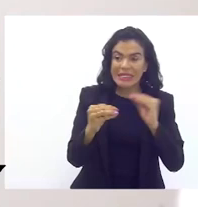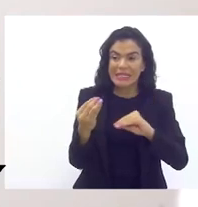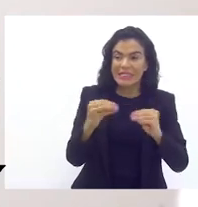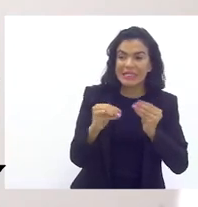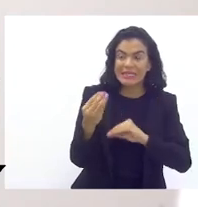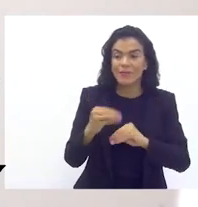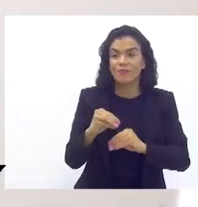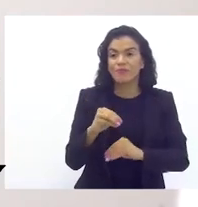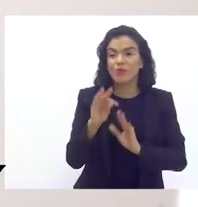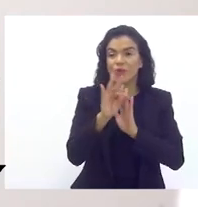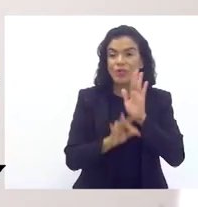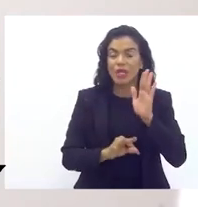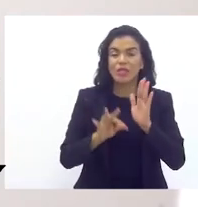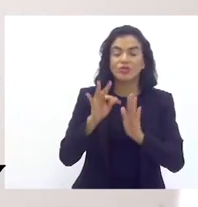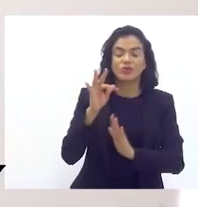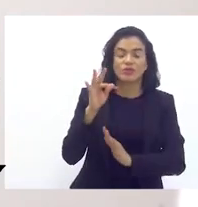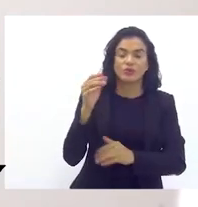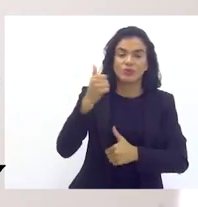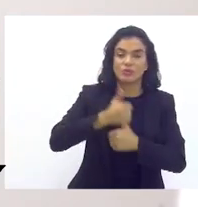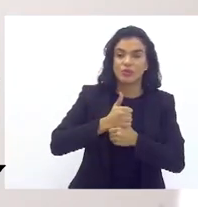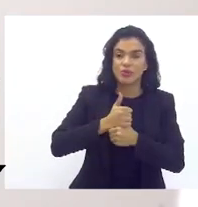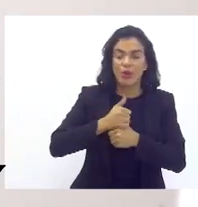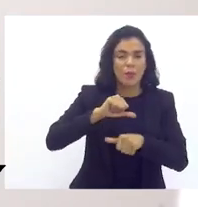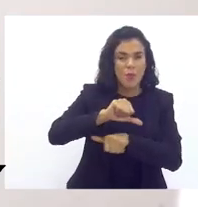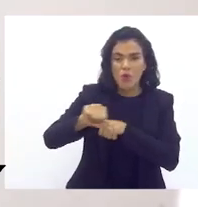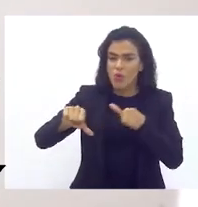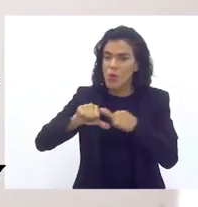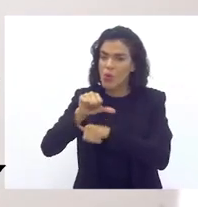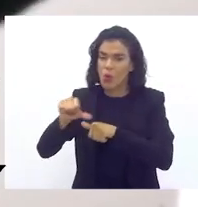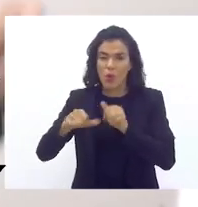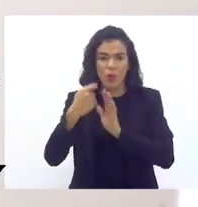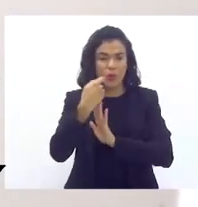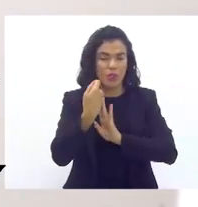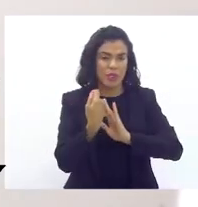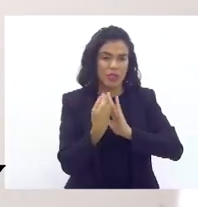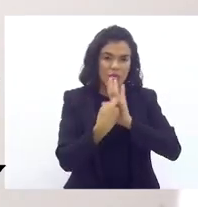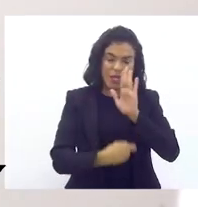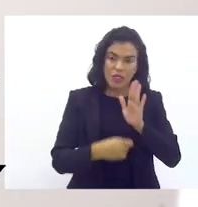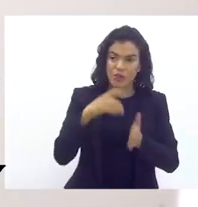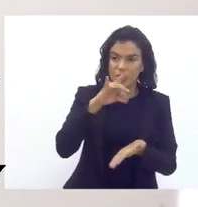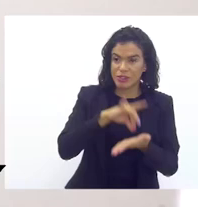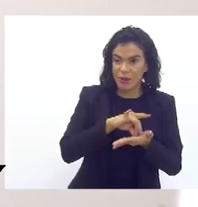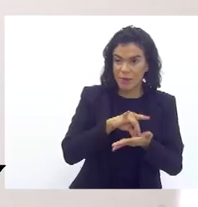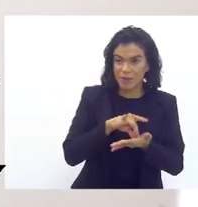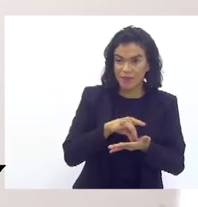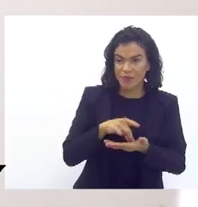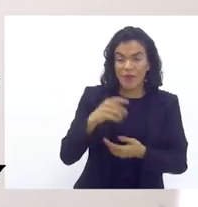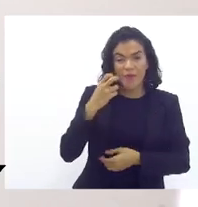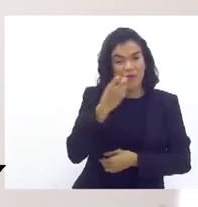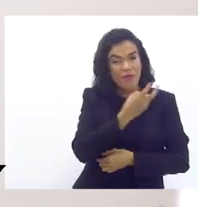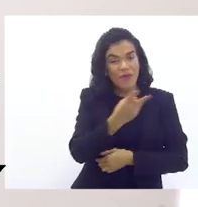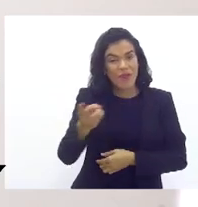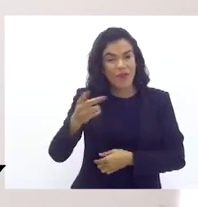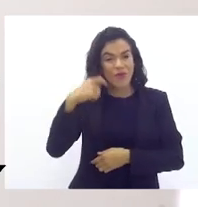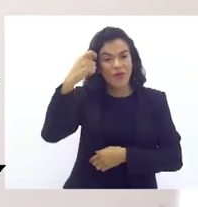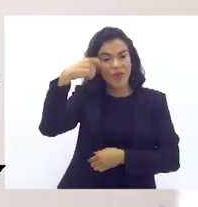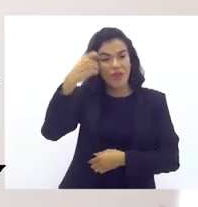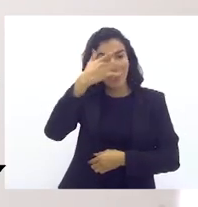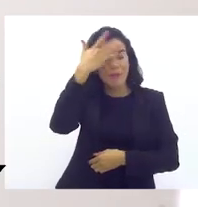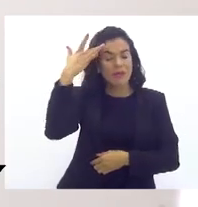porque o substitutivo ele desconfigurou o projeto original a gente vê nesse vídeo que a esperança das pessoas